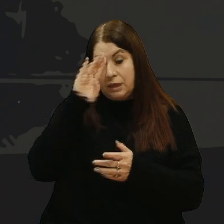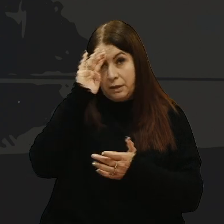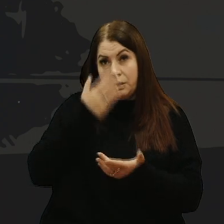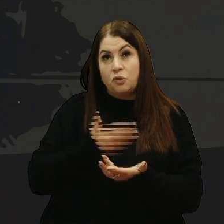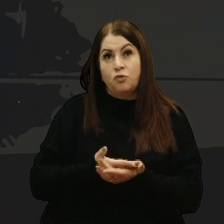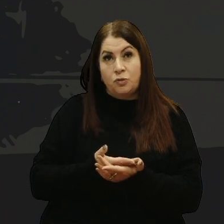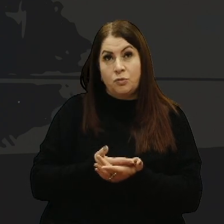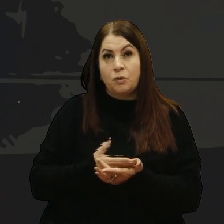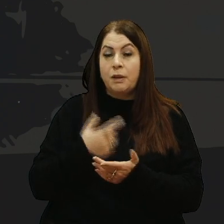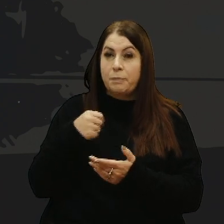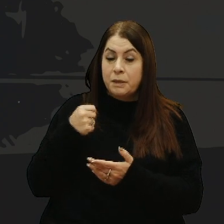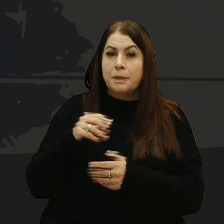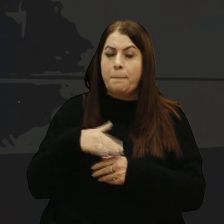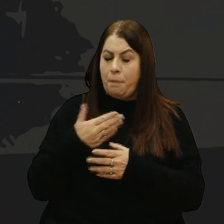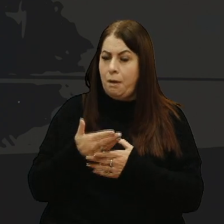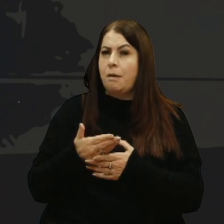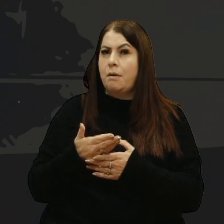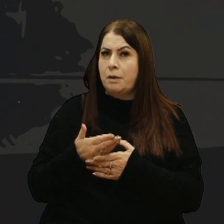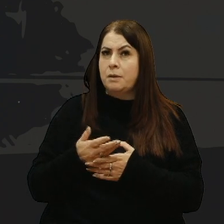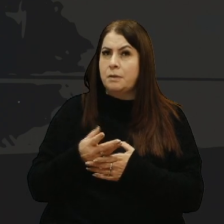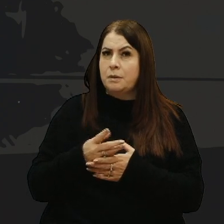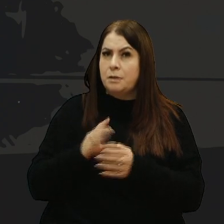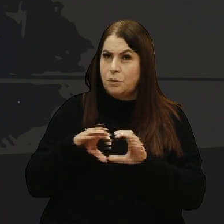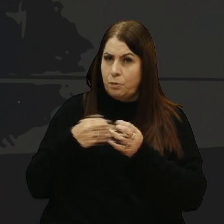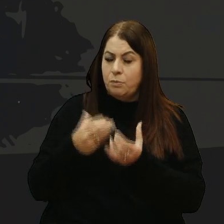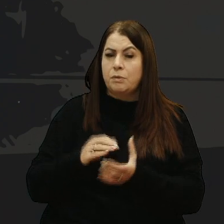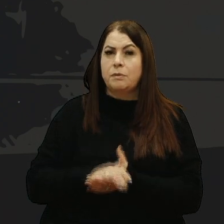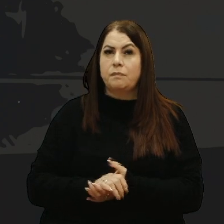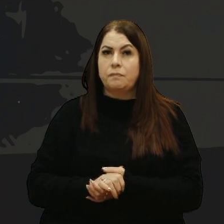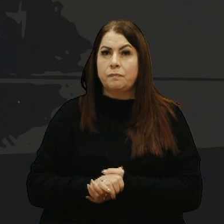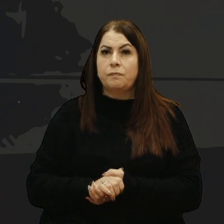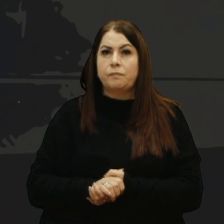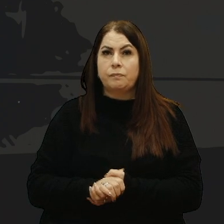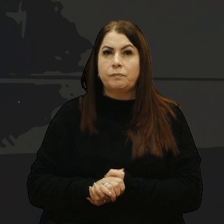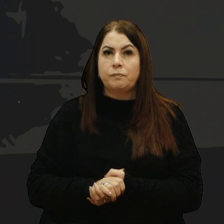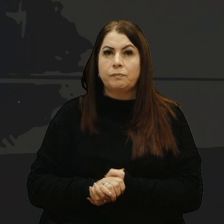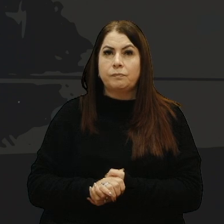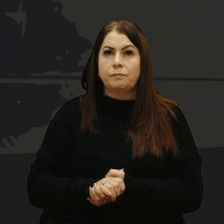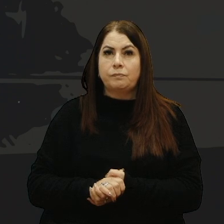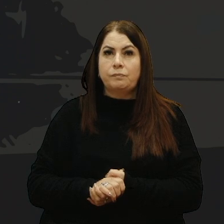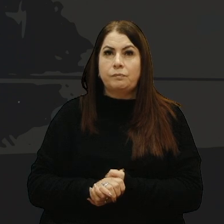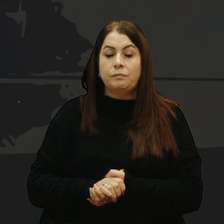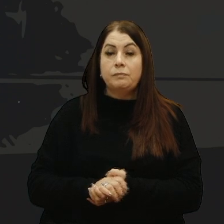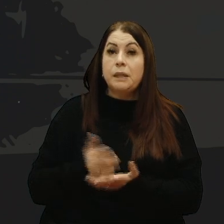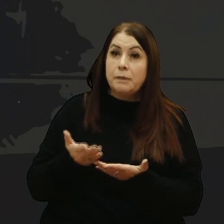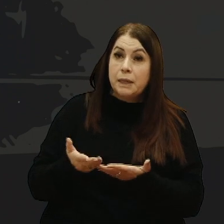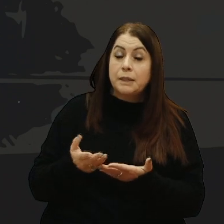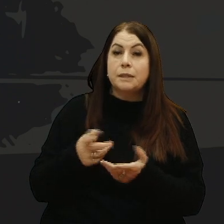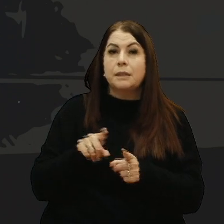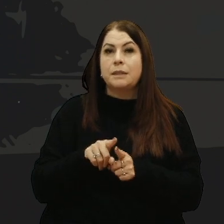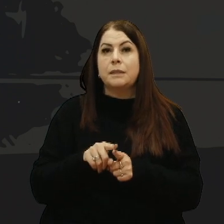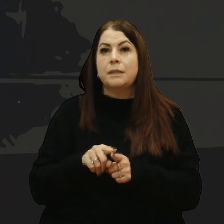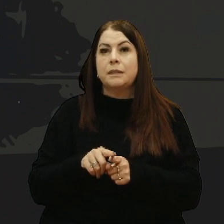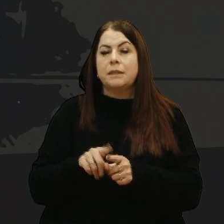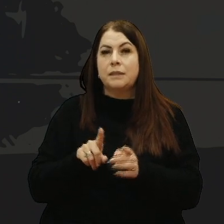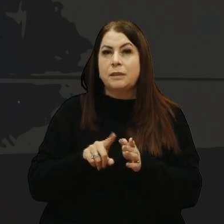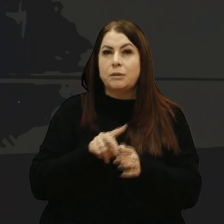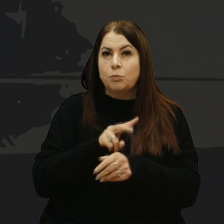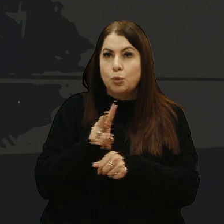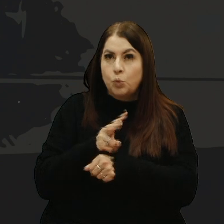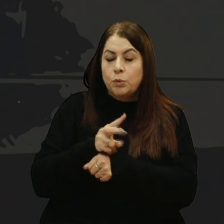acredito que a gente precisa muito na nossa comunidade. Mas aí a gente quer consultar,